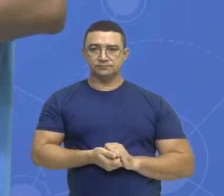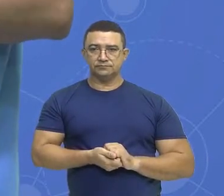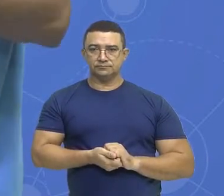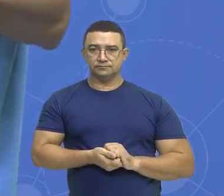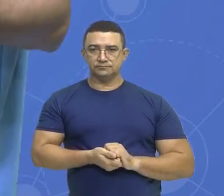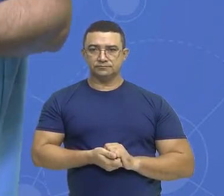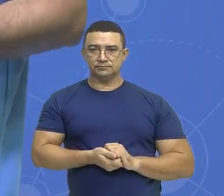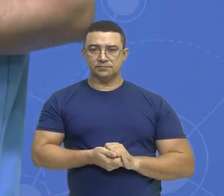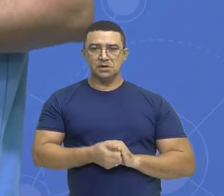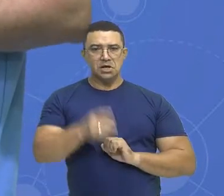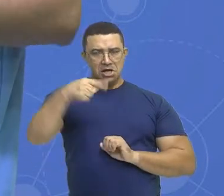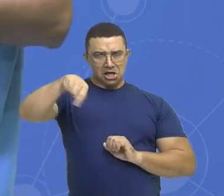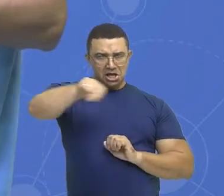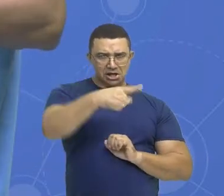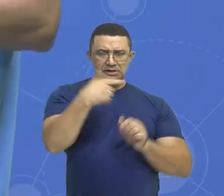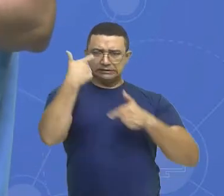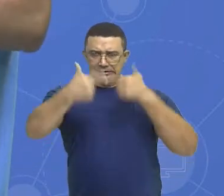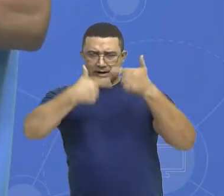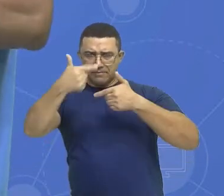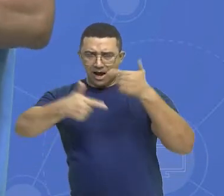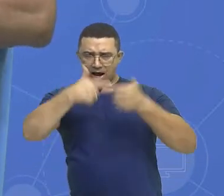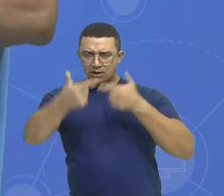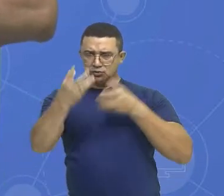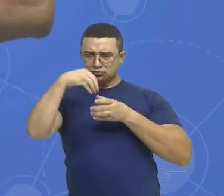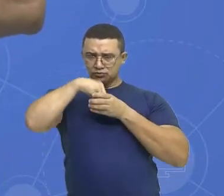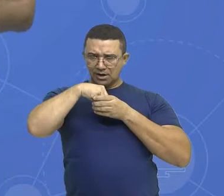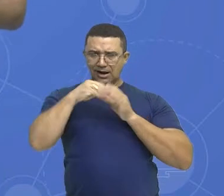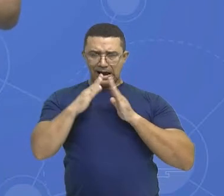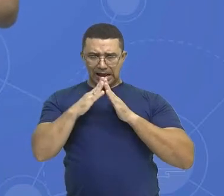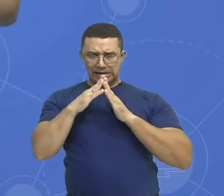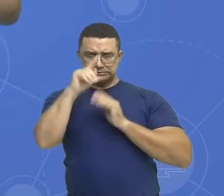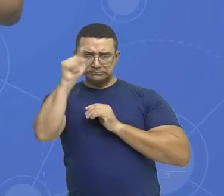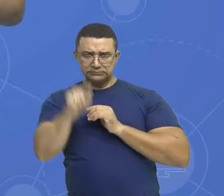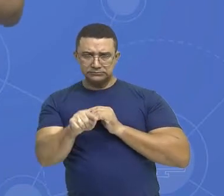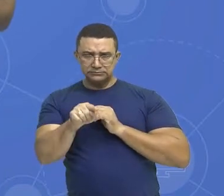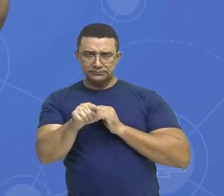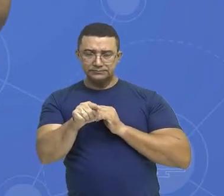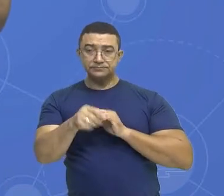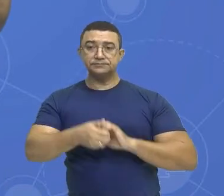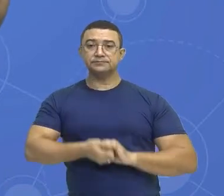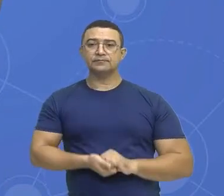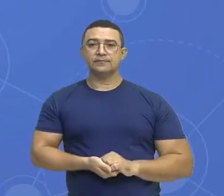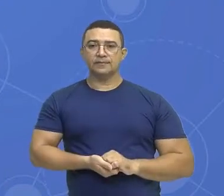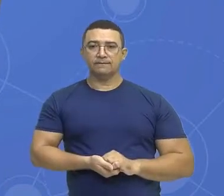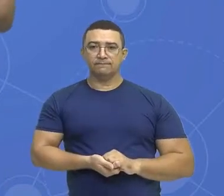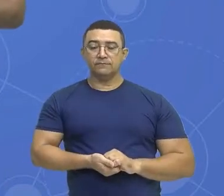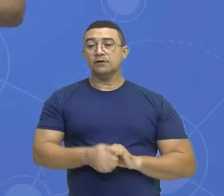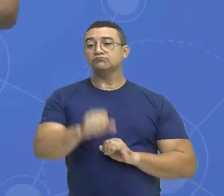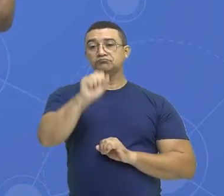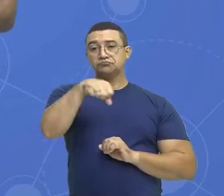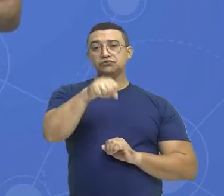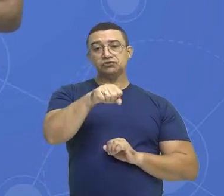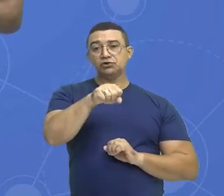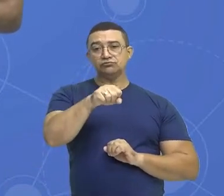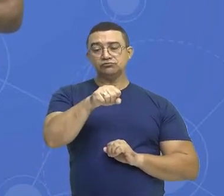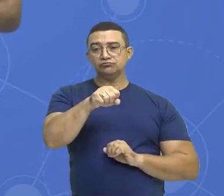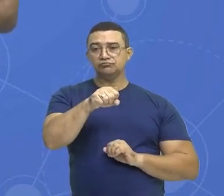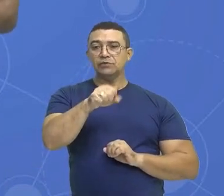work at home? Eles trabalham em casa, eles ou elas, né, trabalham em casa? Yes, they do, olha a resposta afirmativa curta, yes, they